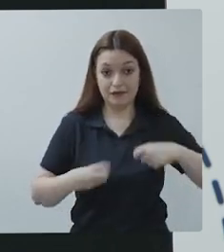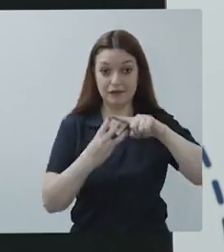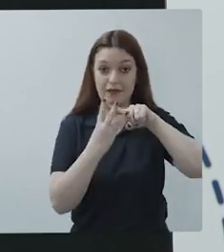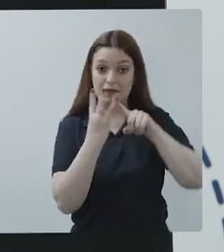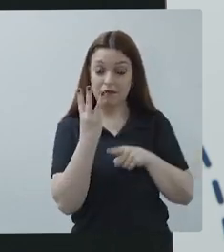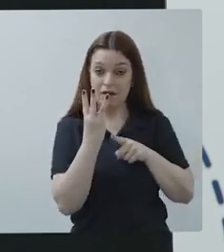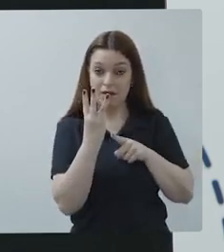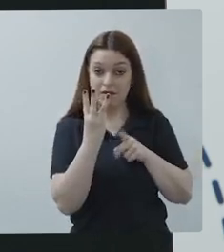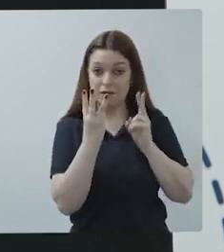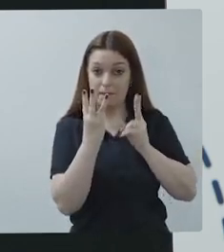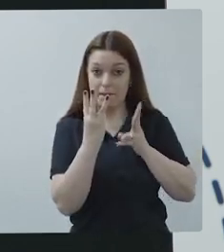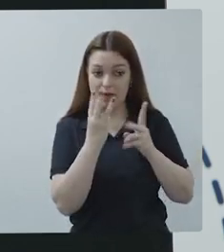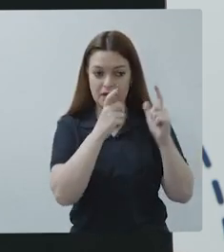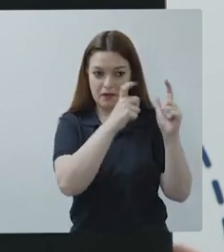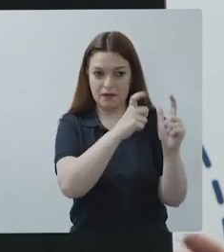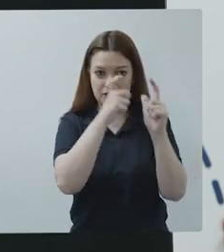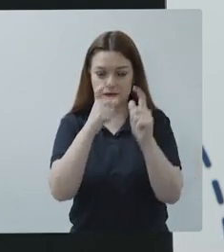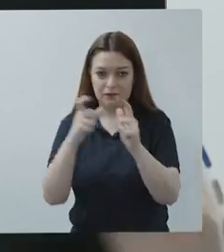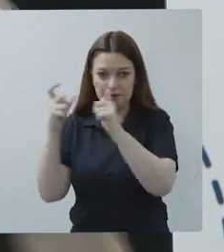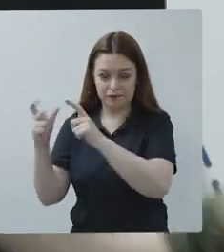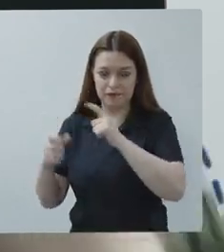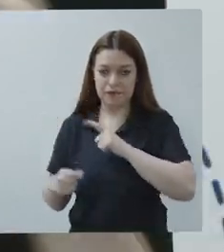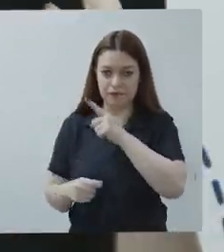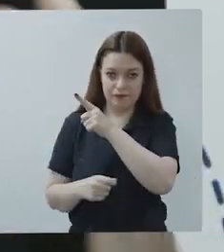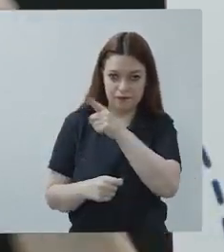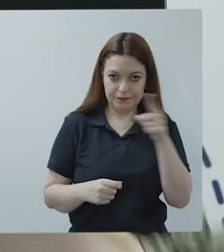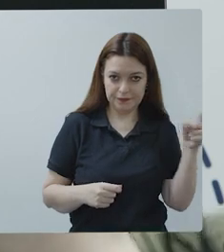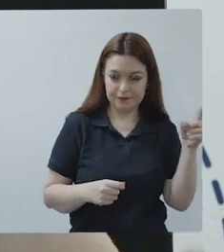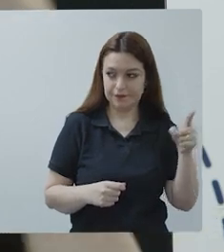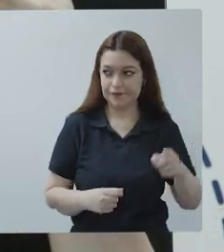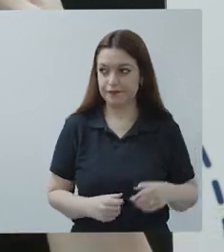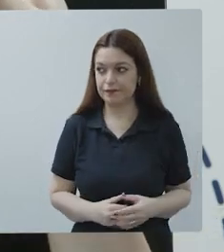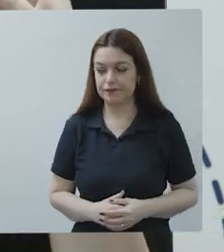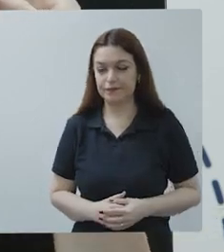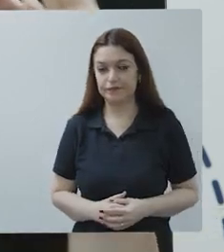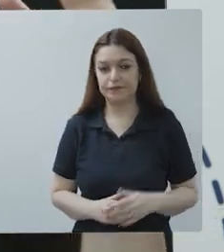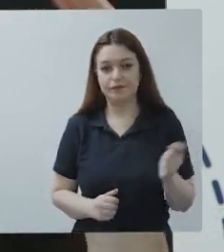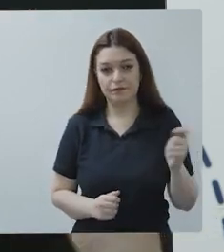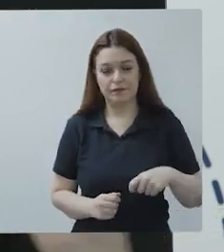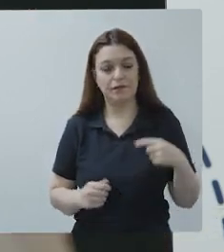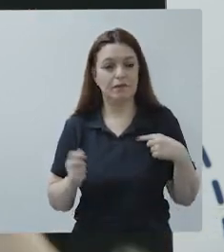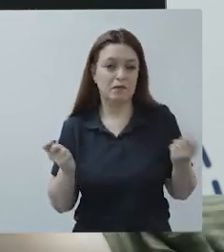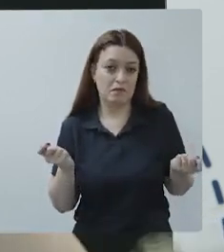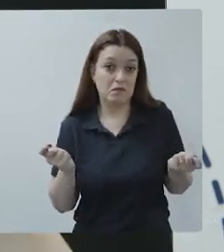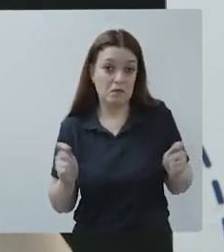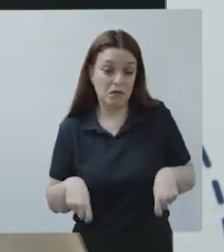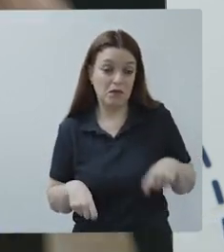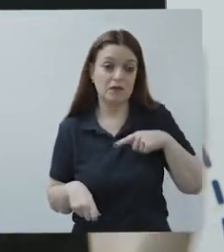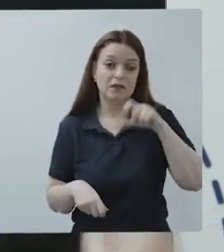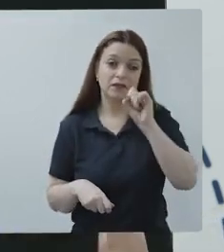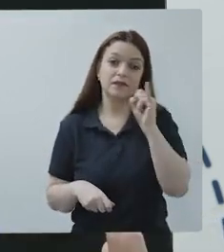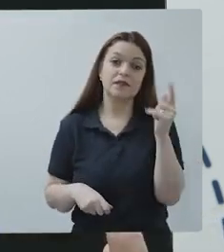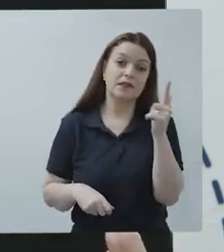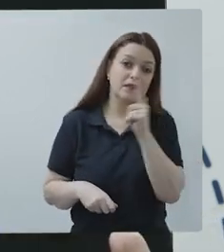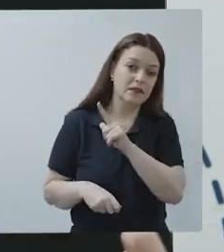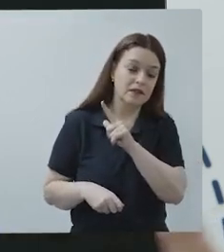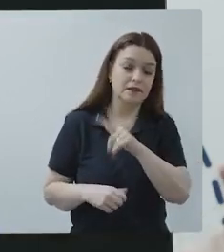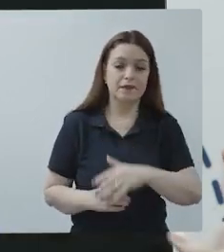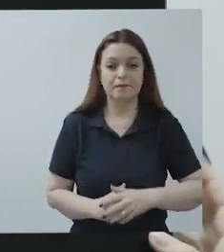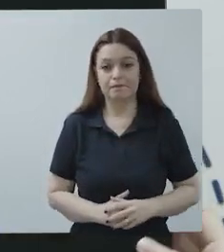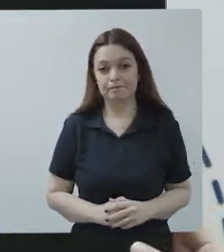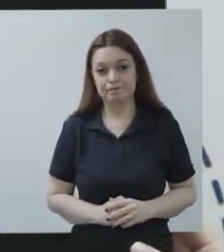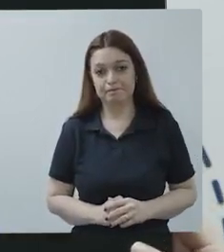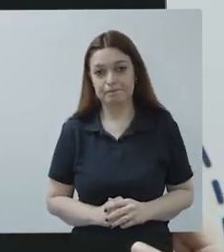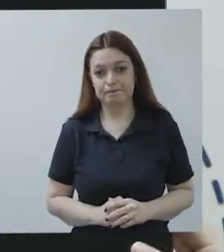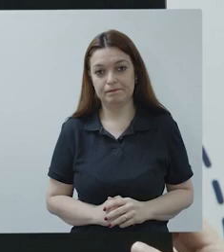mesma posição. Na horizontal. Horizontal. Essa é a primeira linha. Quem na fizer horizontal. Três, ganhou. Isso.